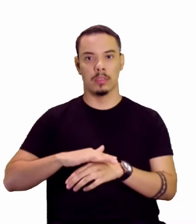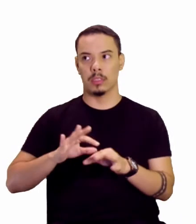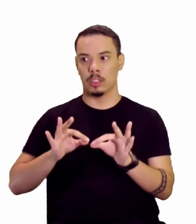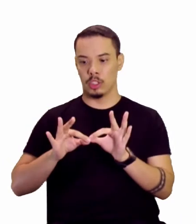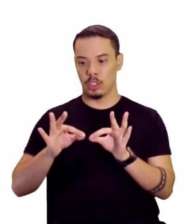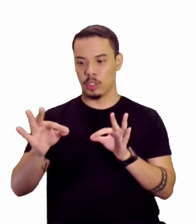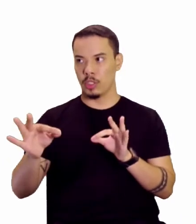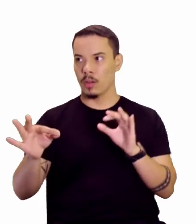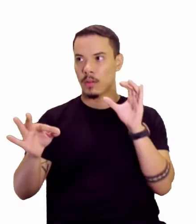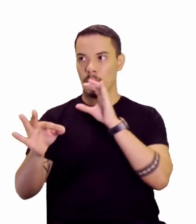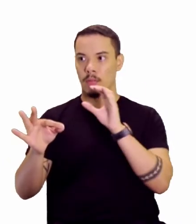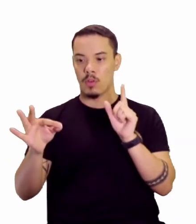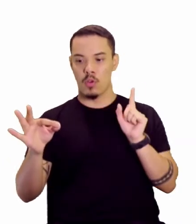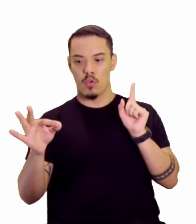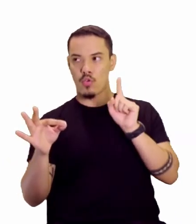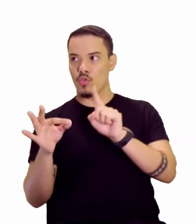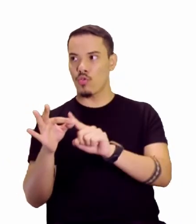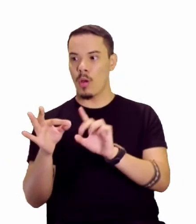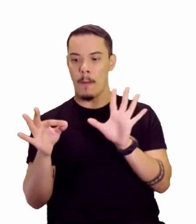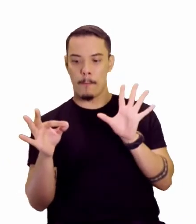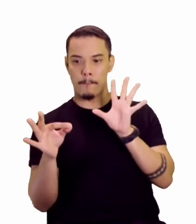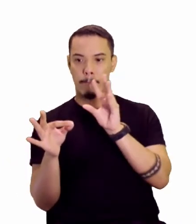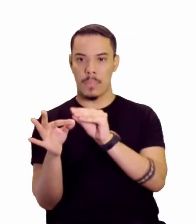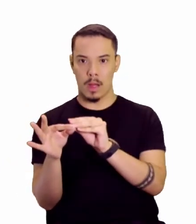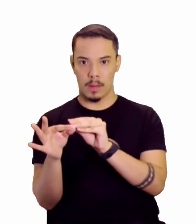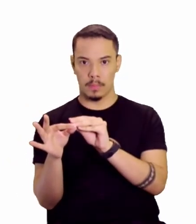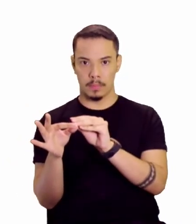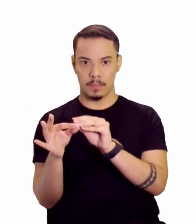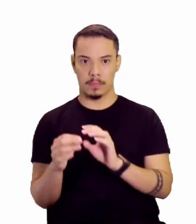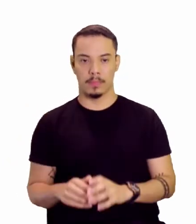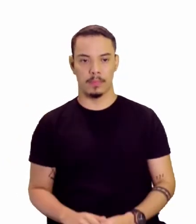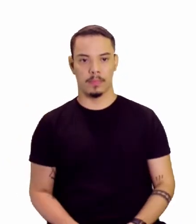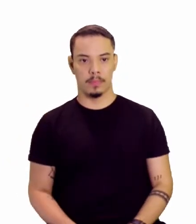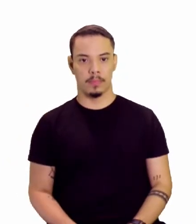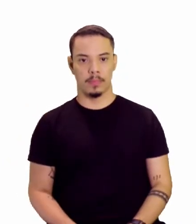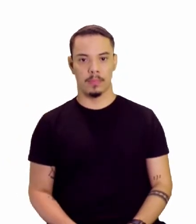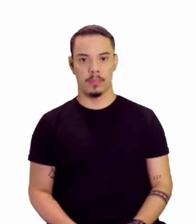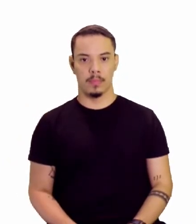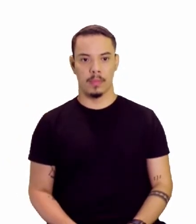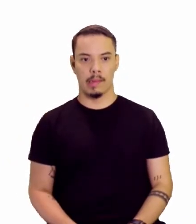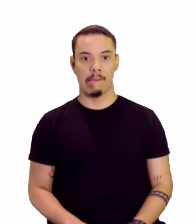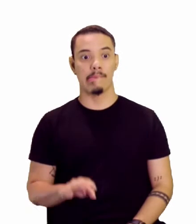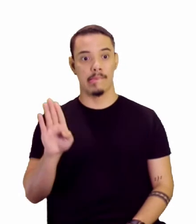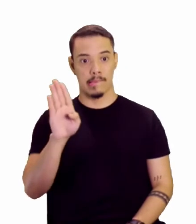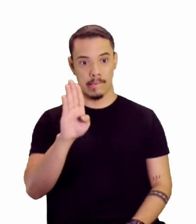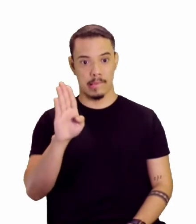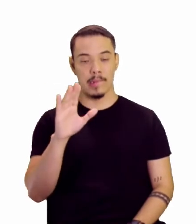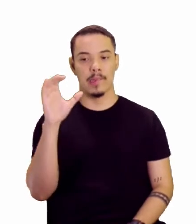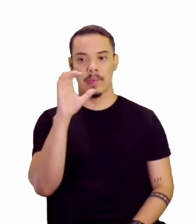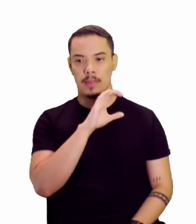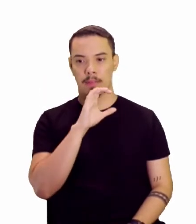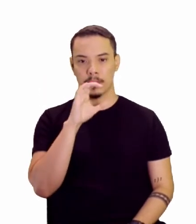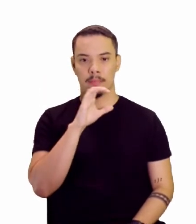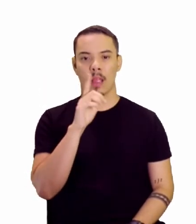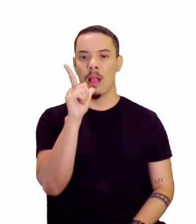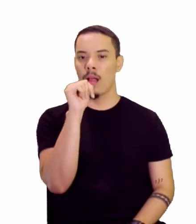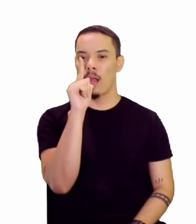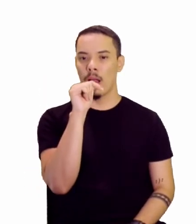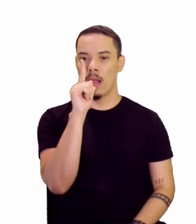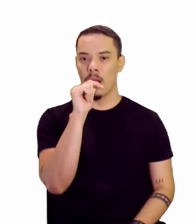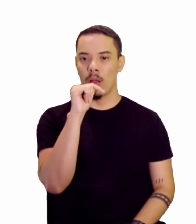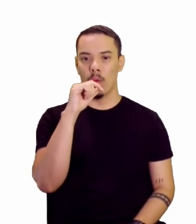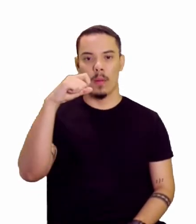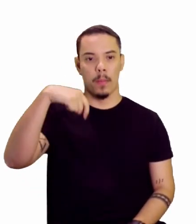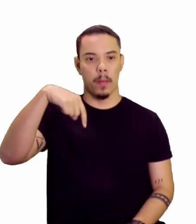velocidade diminui. E tem que ter cuidado com isso, né? Ok? Letra B, a velocidade da água caindo